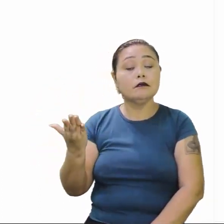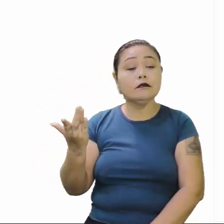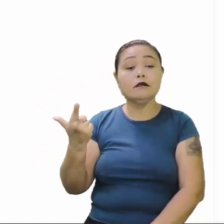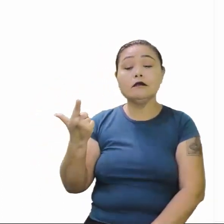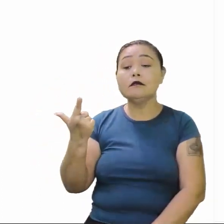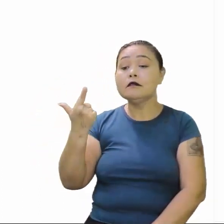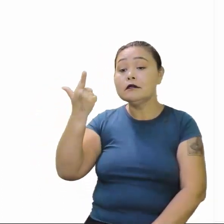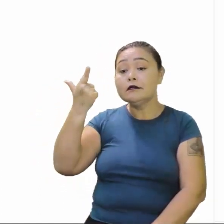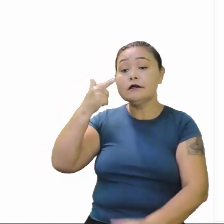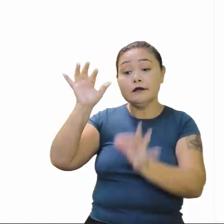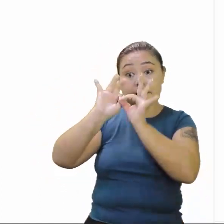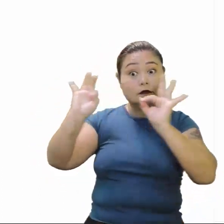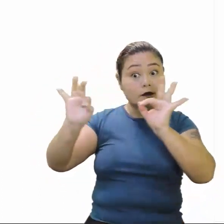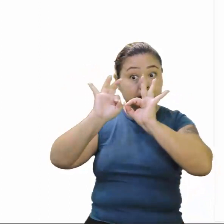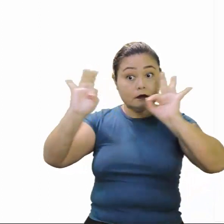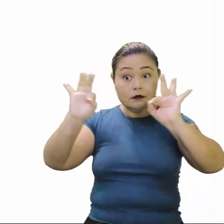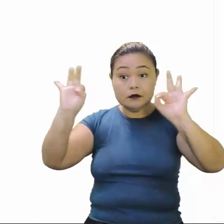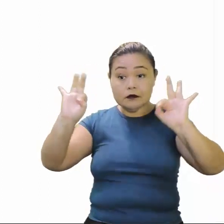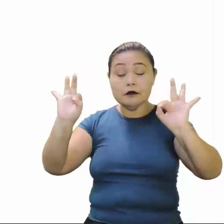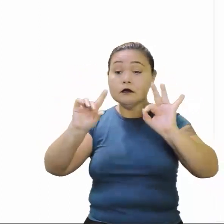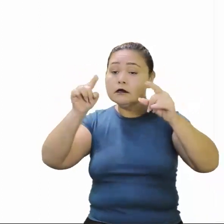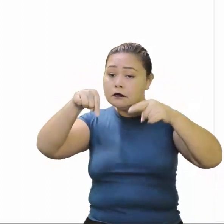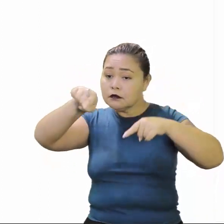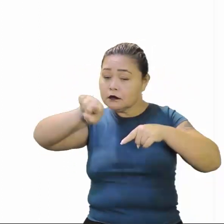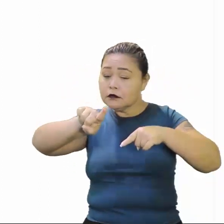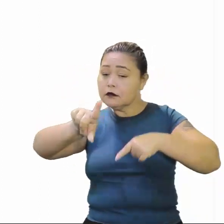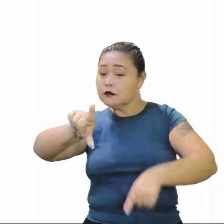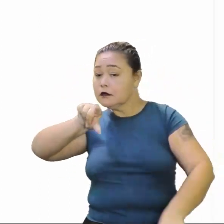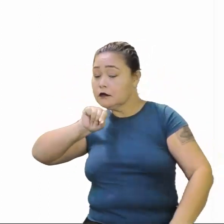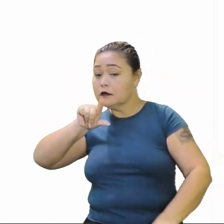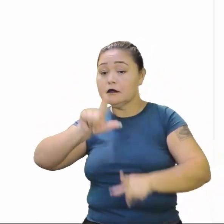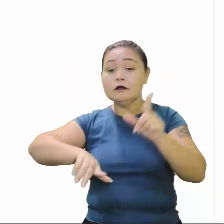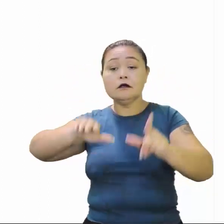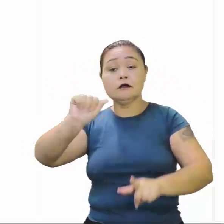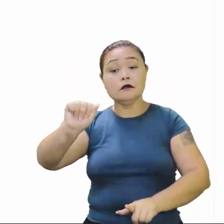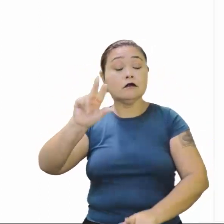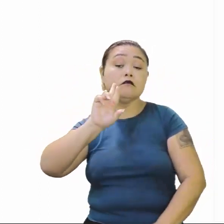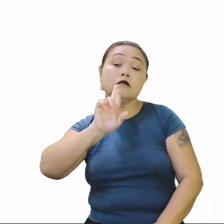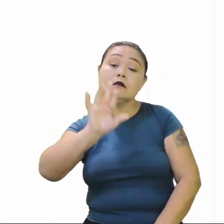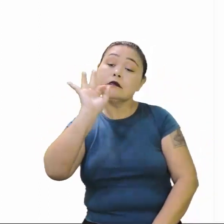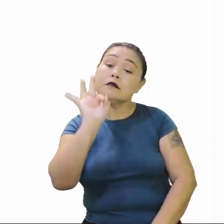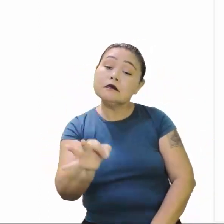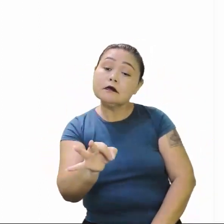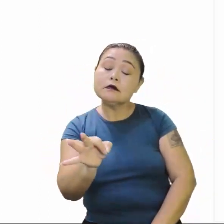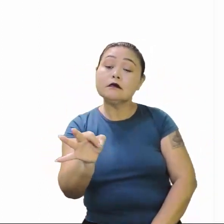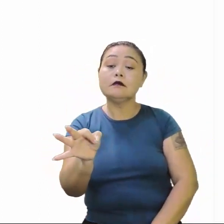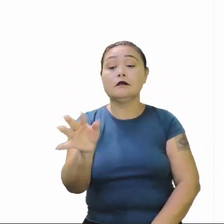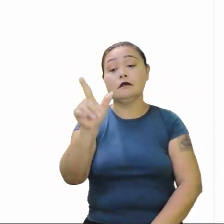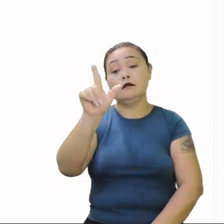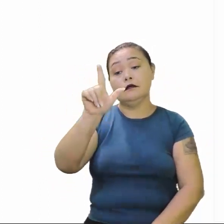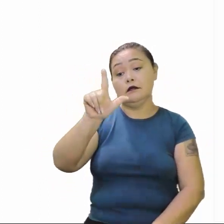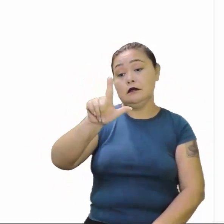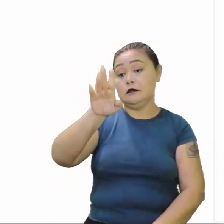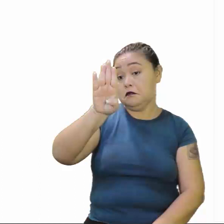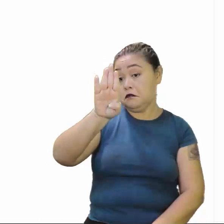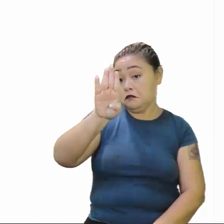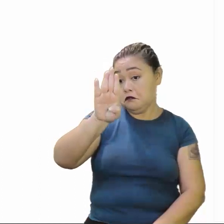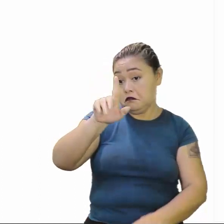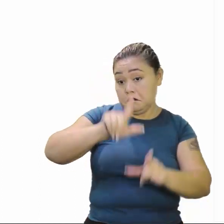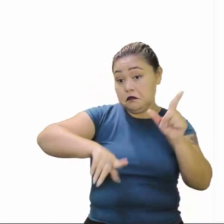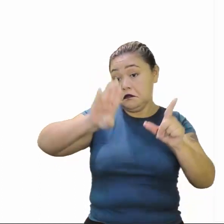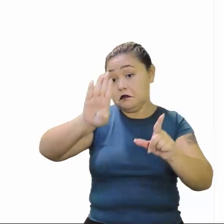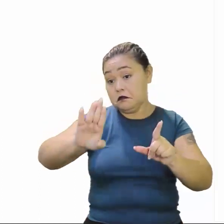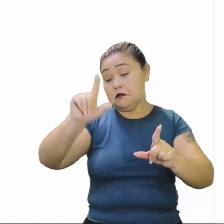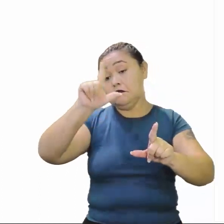desse anunciado, será que você assinalou a letra A como resposta certa, a letra B, a